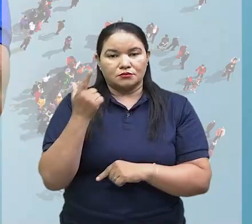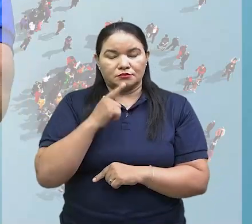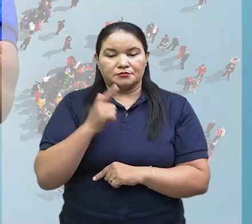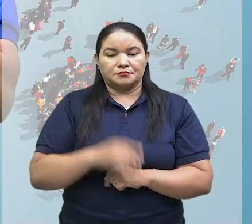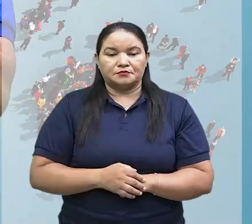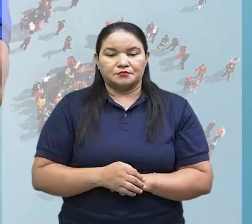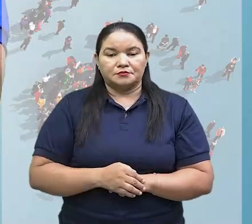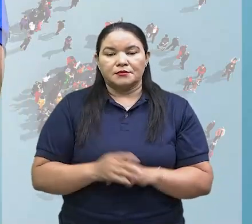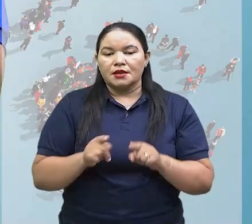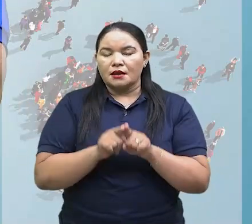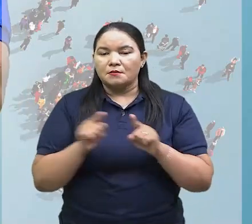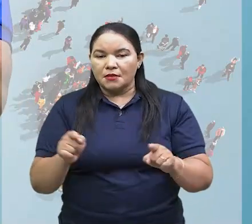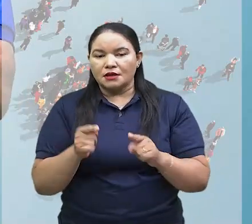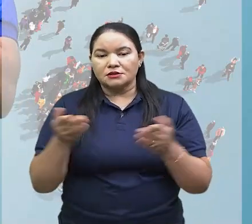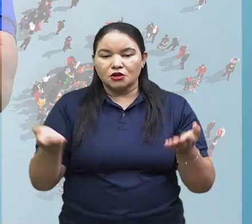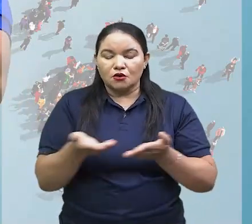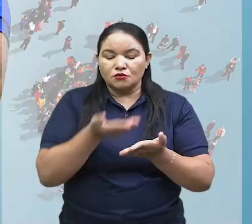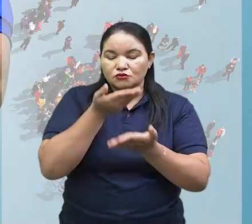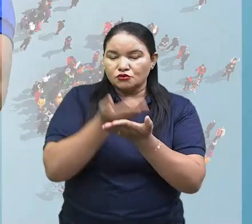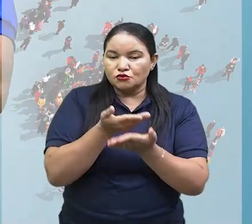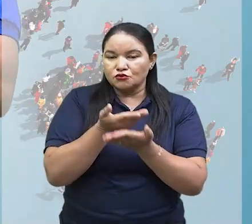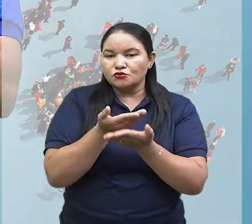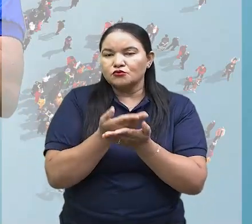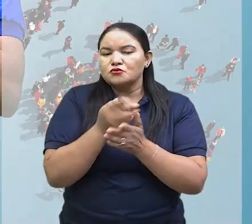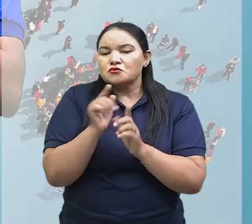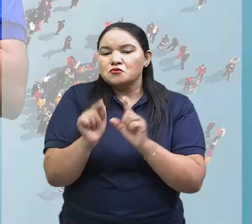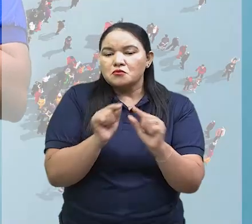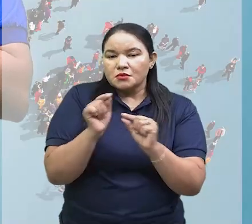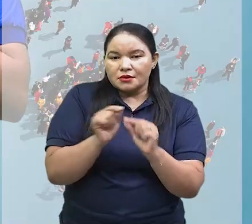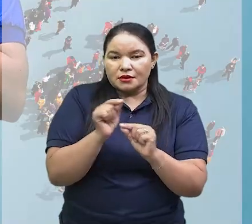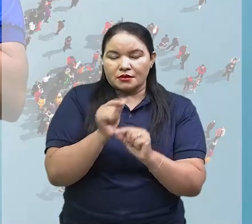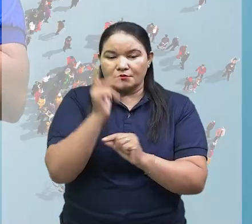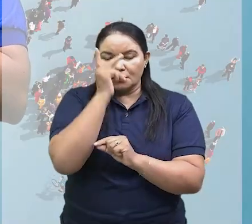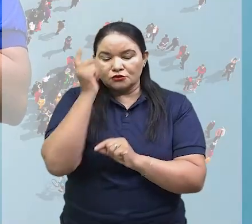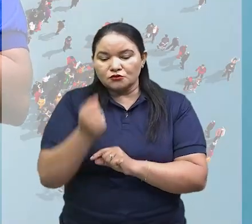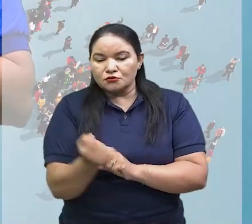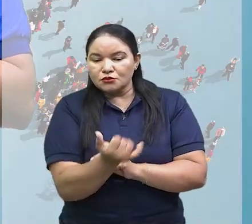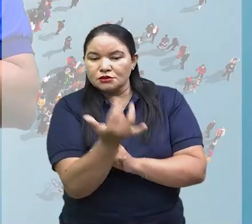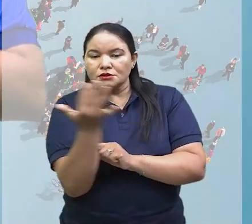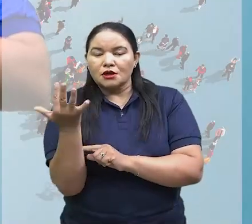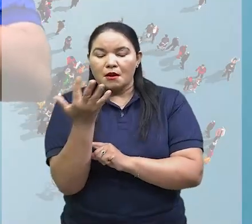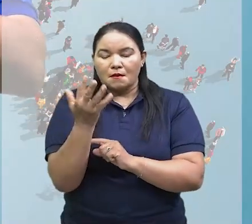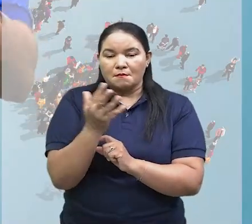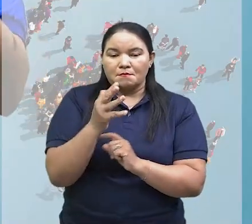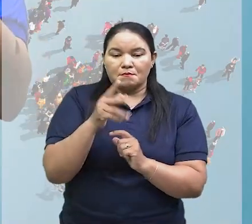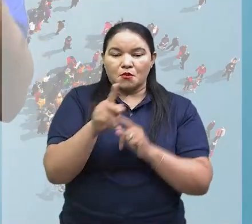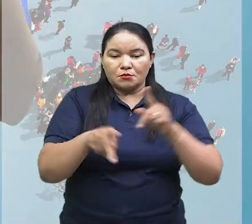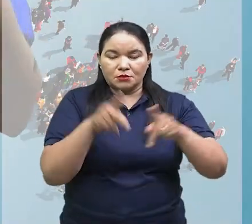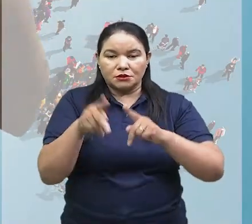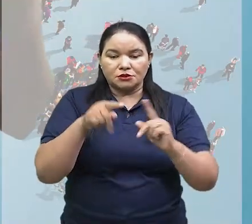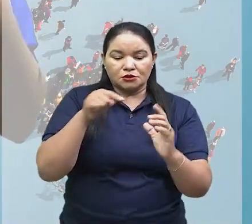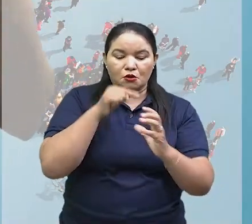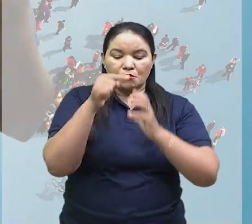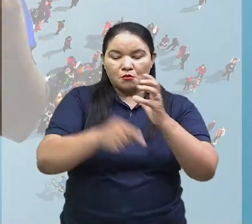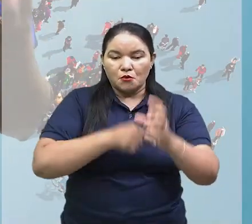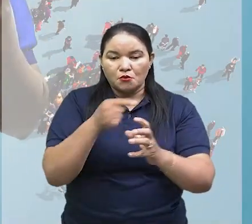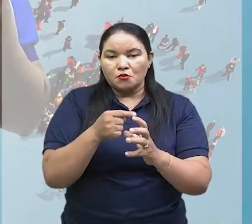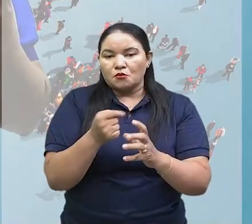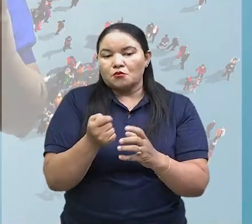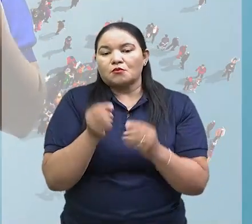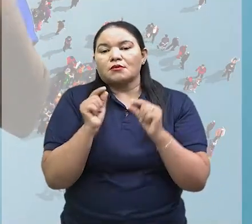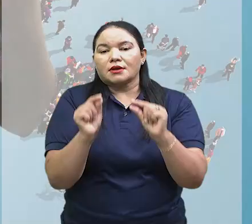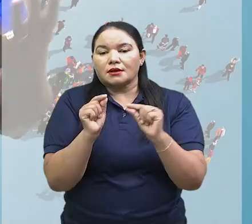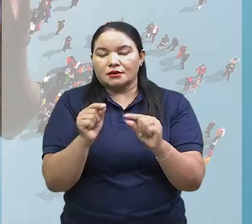gente observa esses estudos, né? Quem é que faz os estudos da quantidade de habitantes ao redor do planeta, né? E como que eles